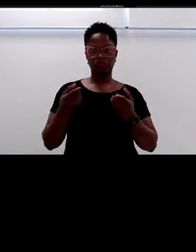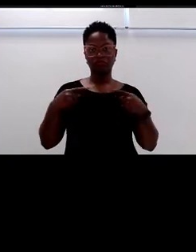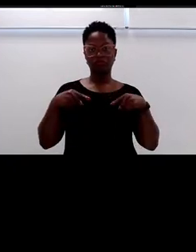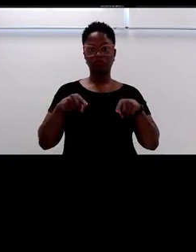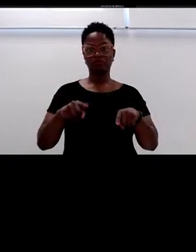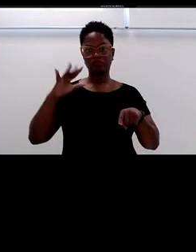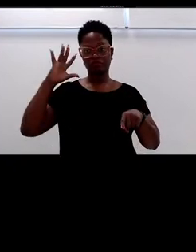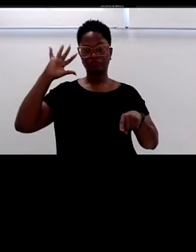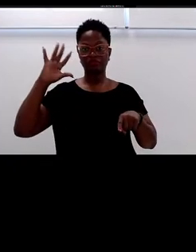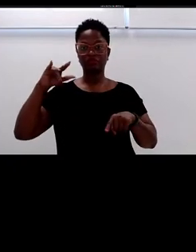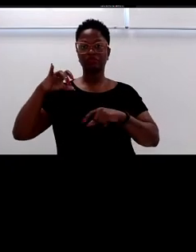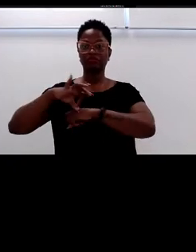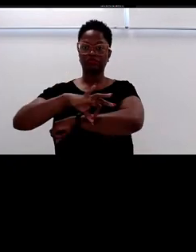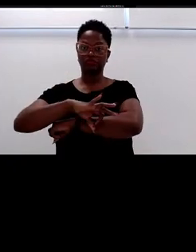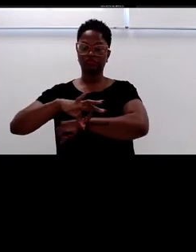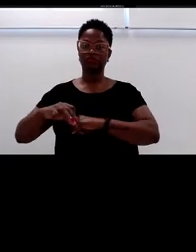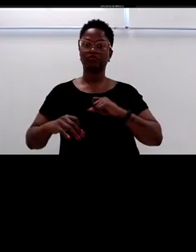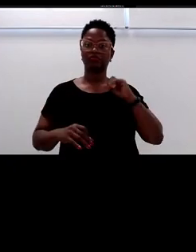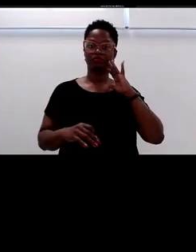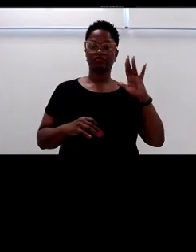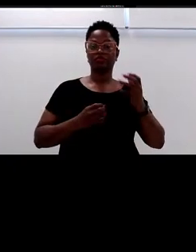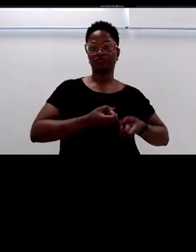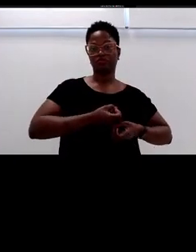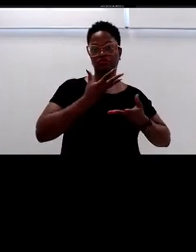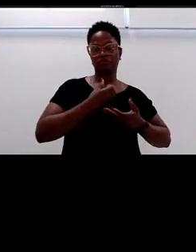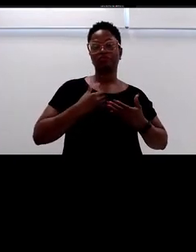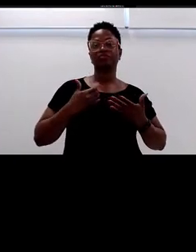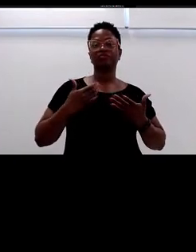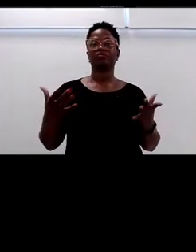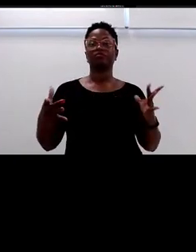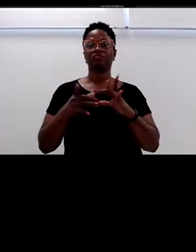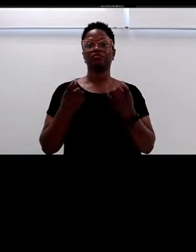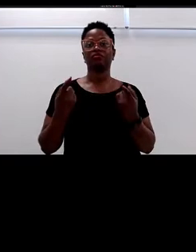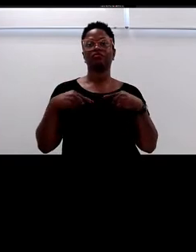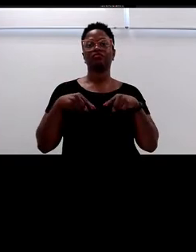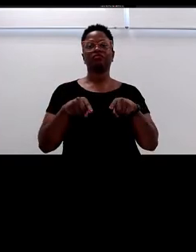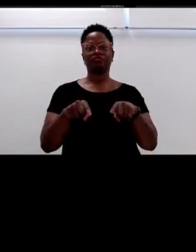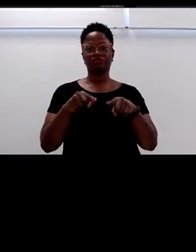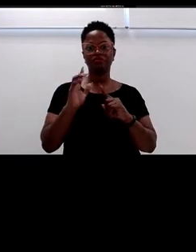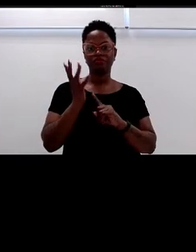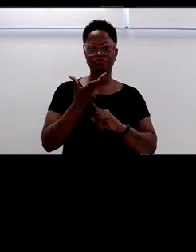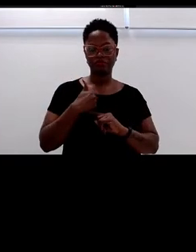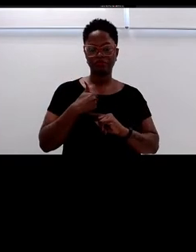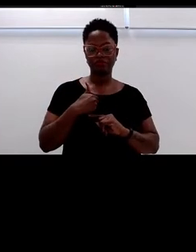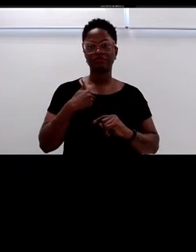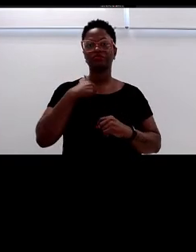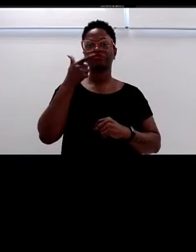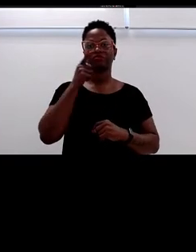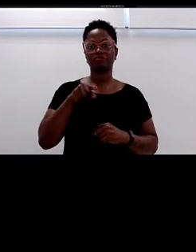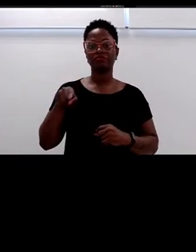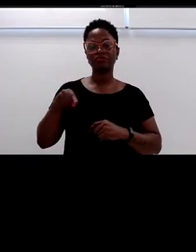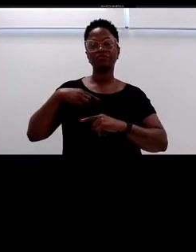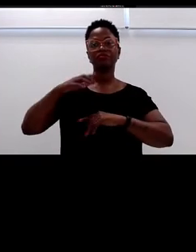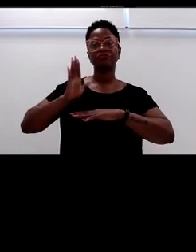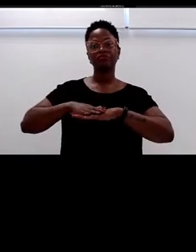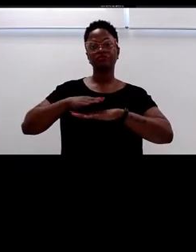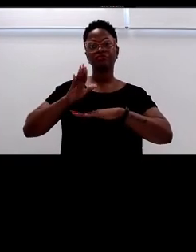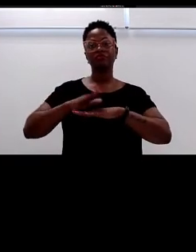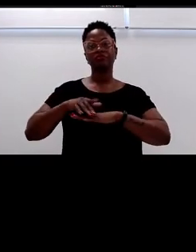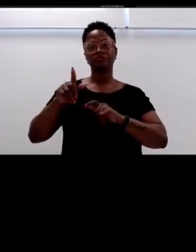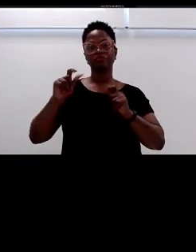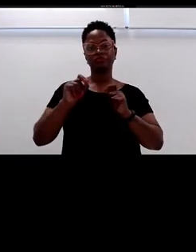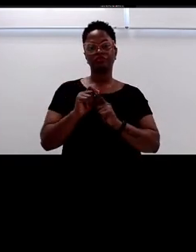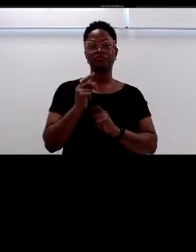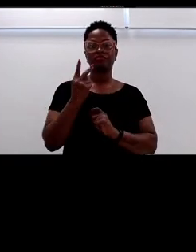de arquitetura com um pensamento poético e artístico. A gente sabe que o Bandeira fez, né, realizou dois